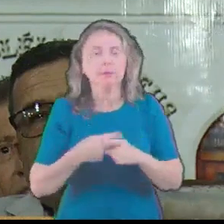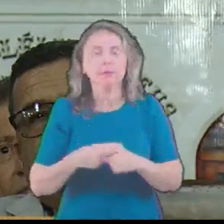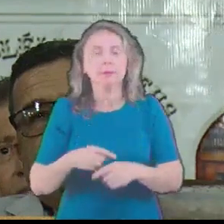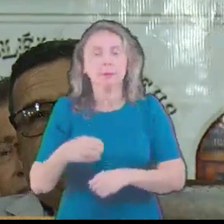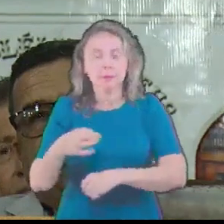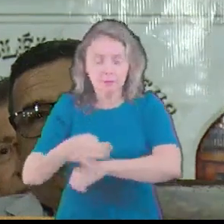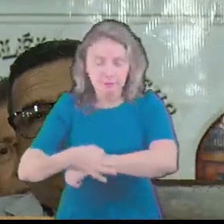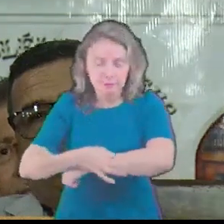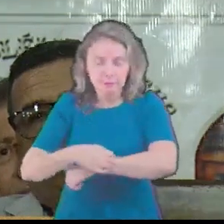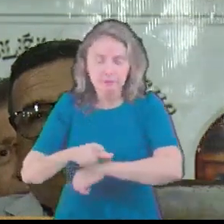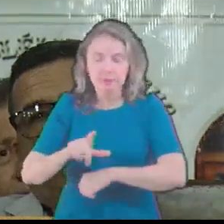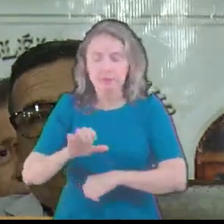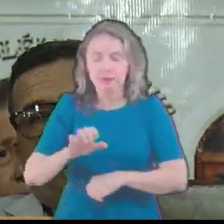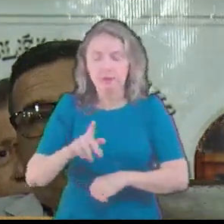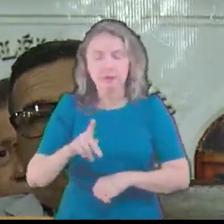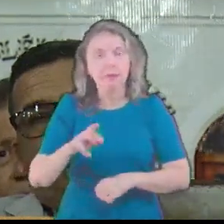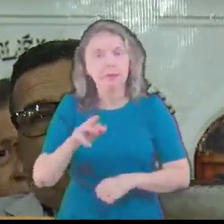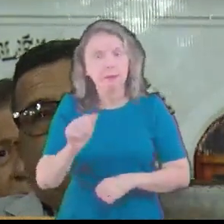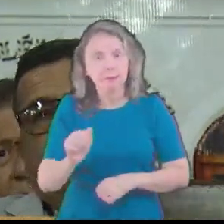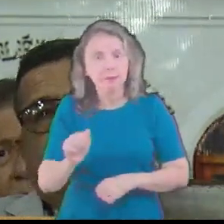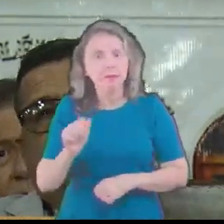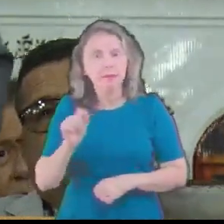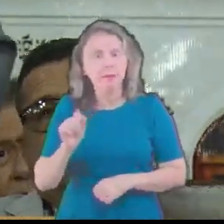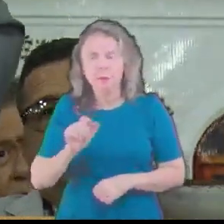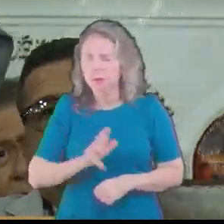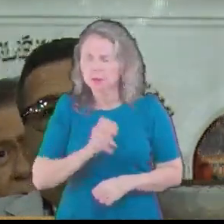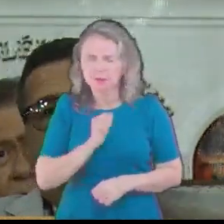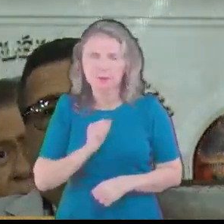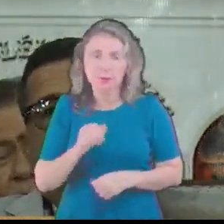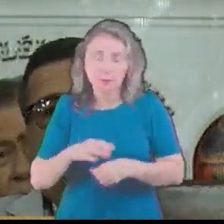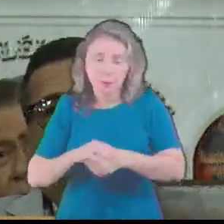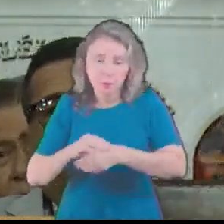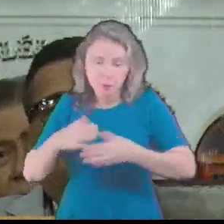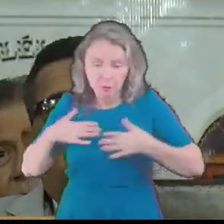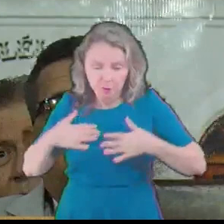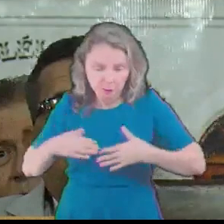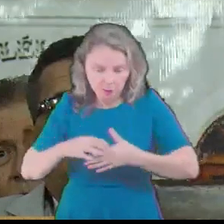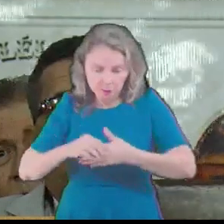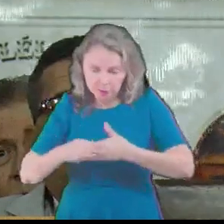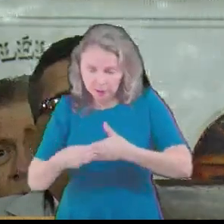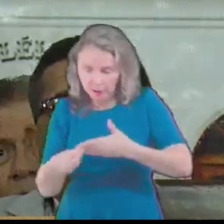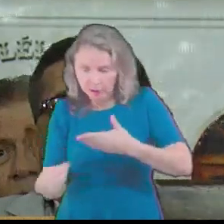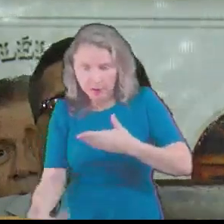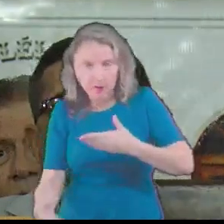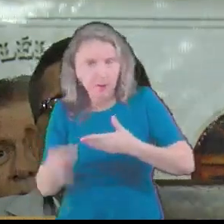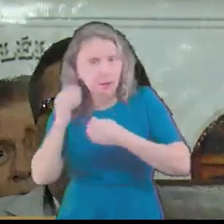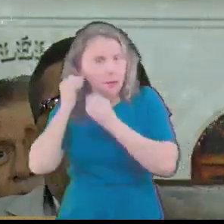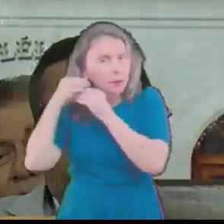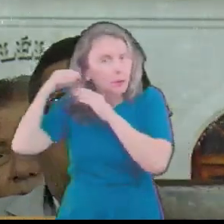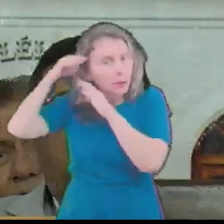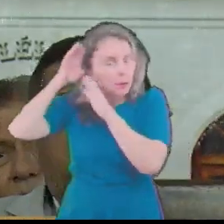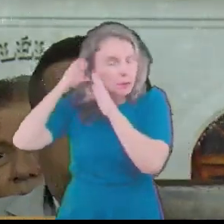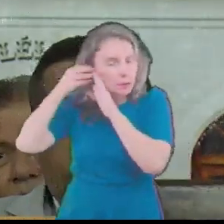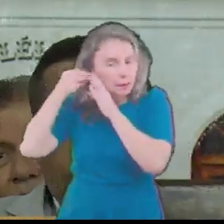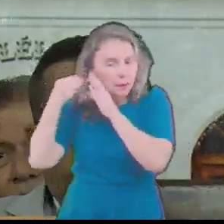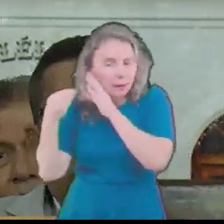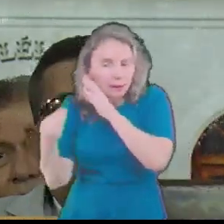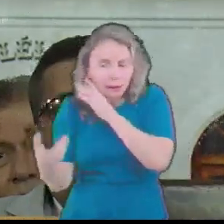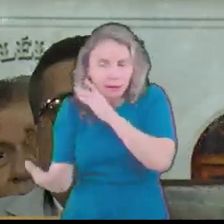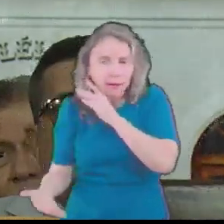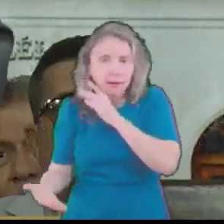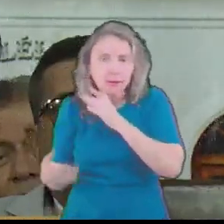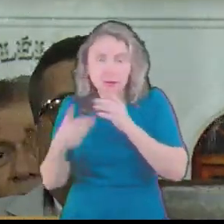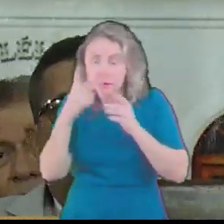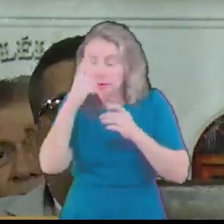terrível. A lepra ia caindo as partes das pessoas. A lepra caía a orelha. A lepra cegava